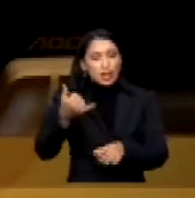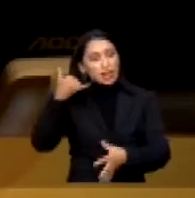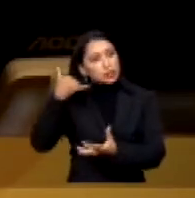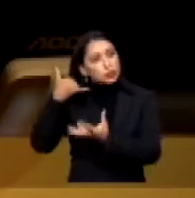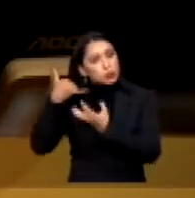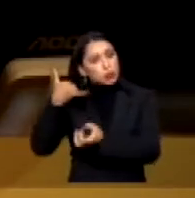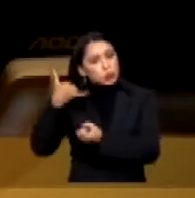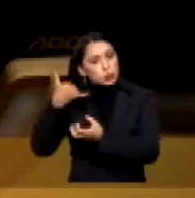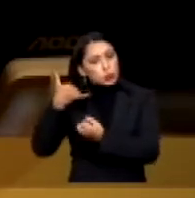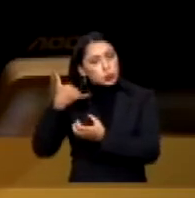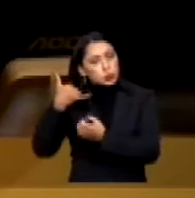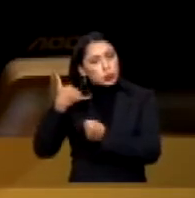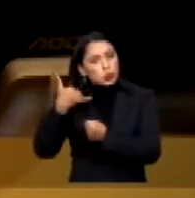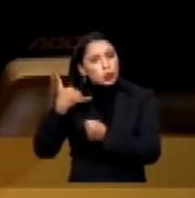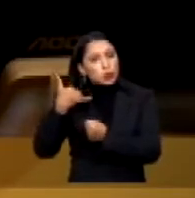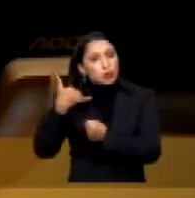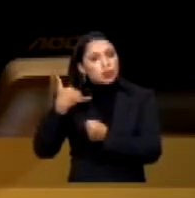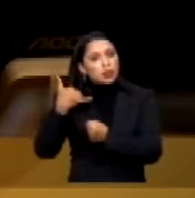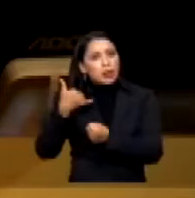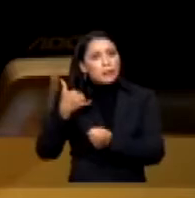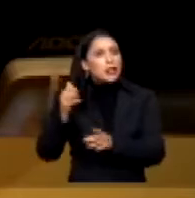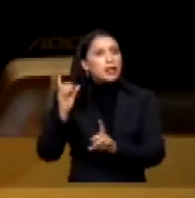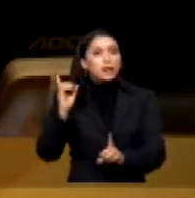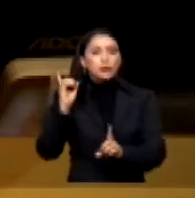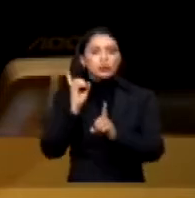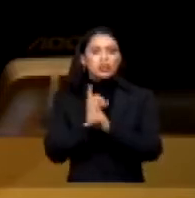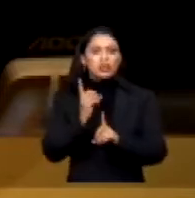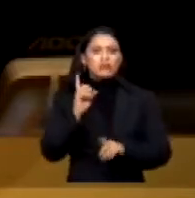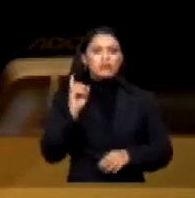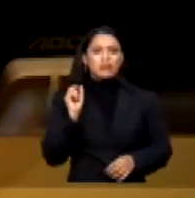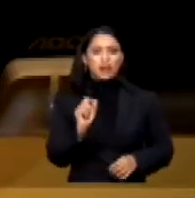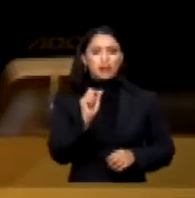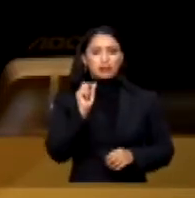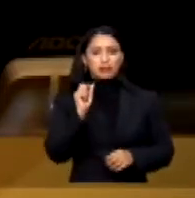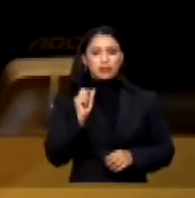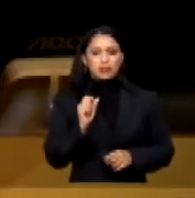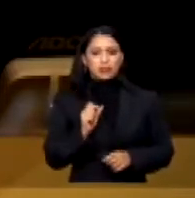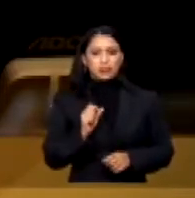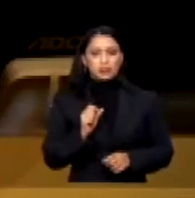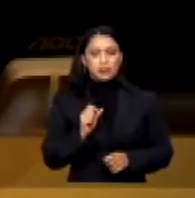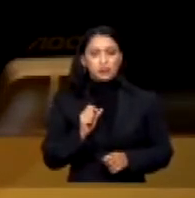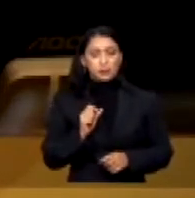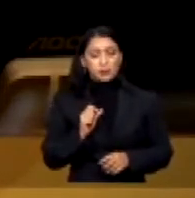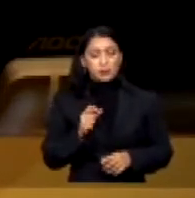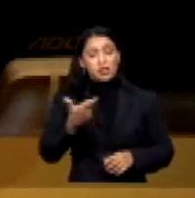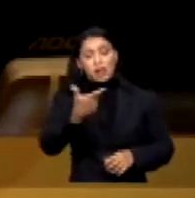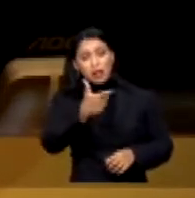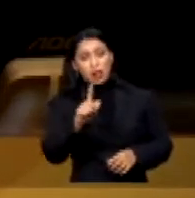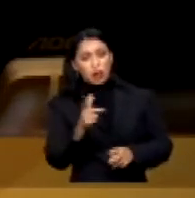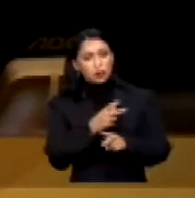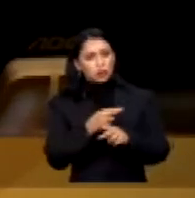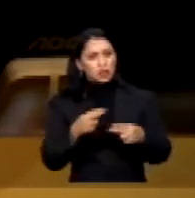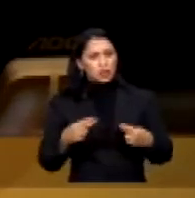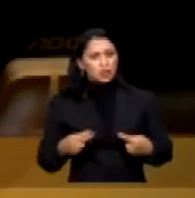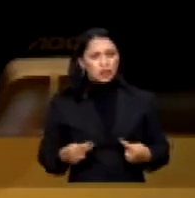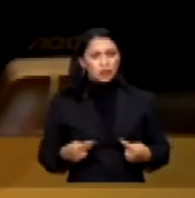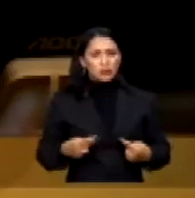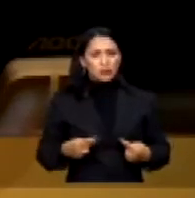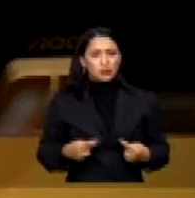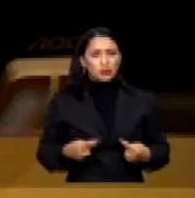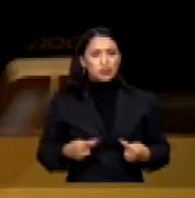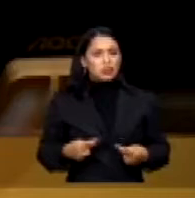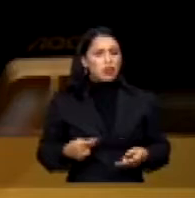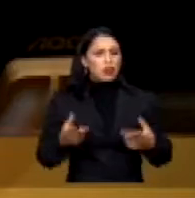uma escuta telefônica algo para ser achado. Isto é banido. A outra coisa é